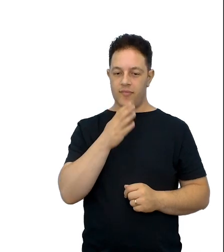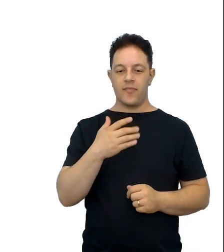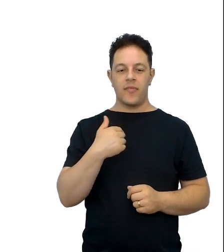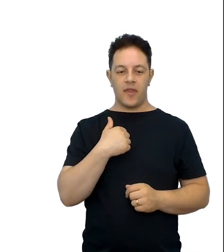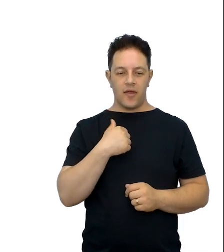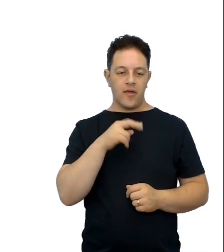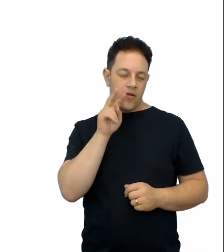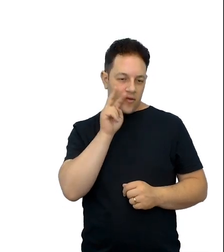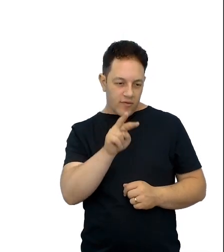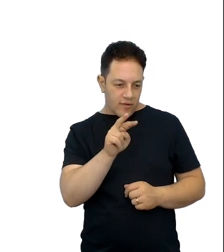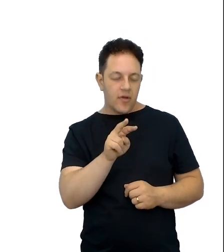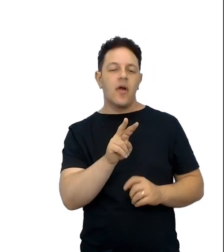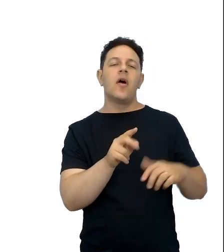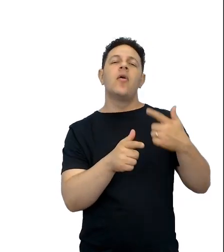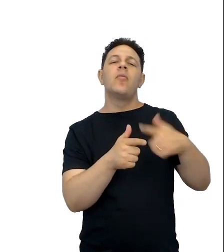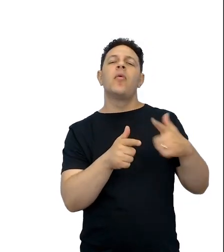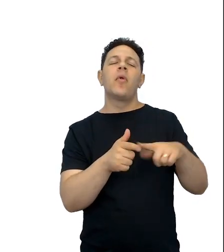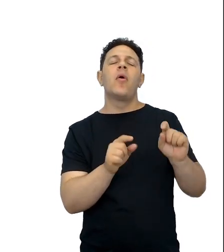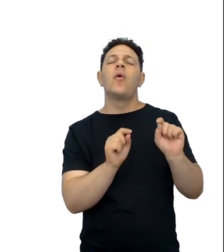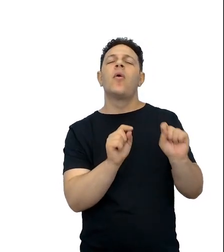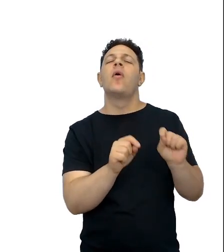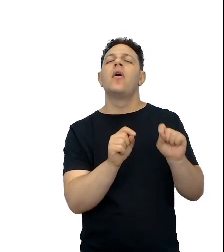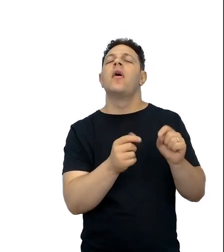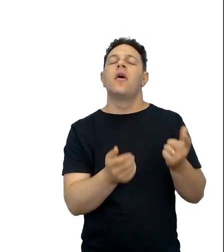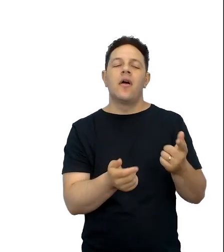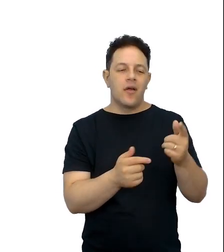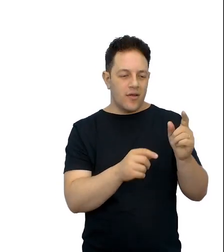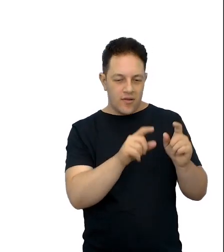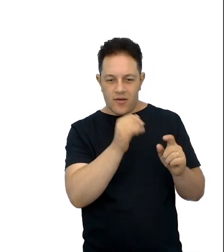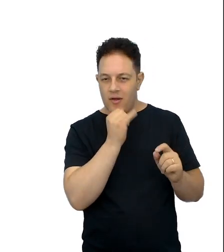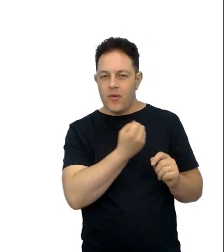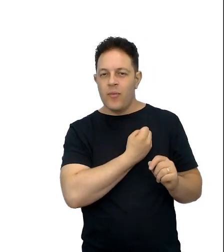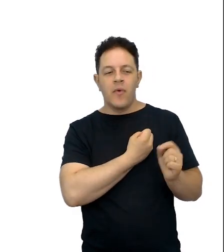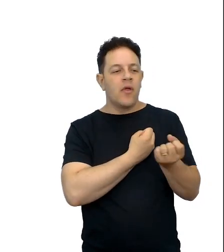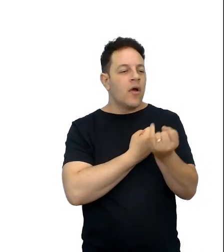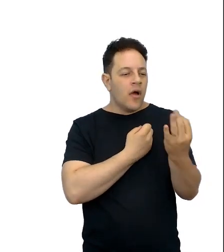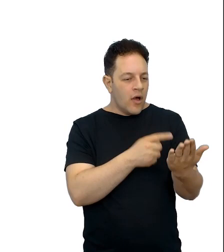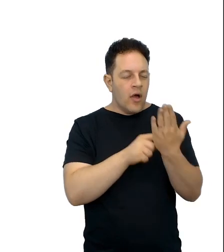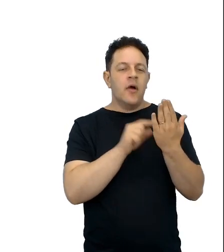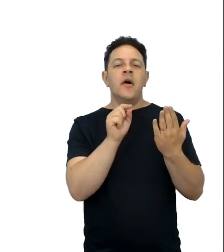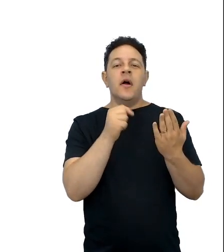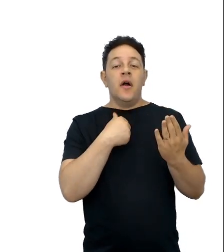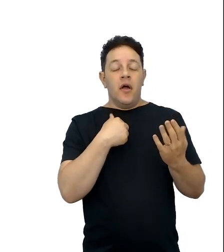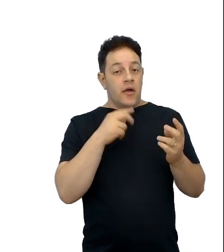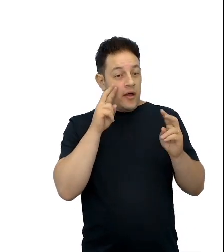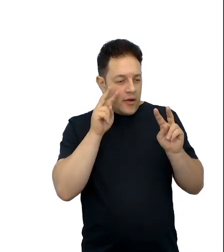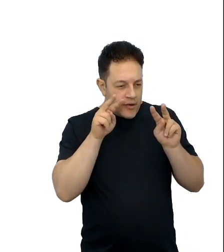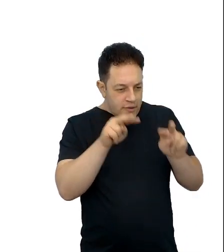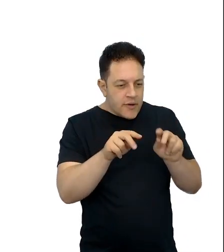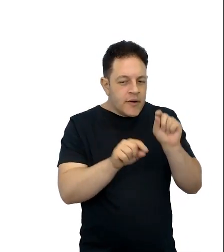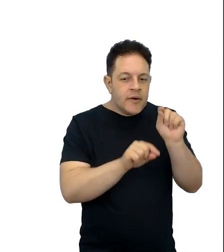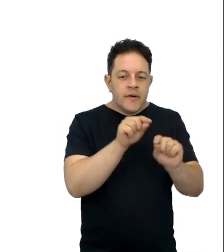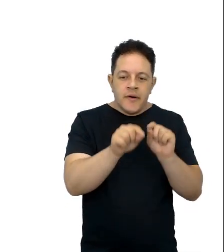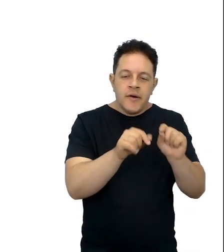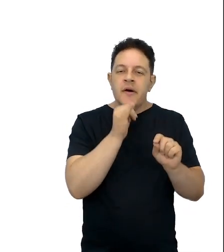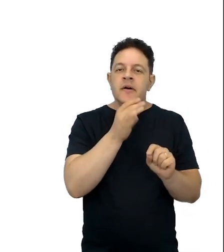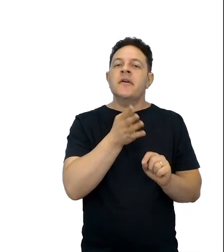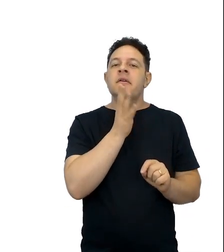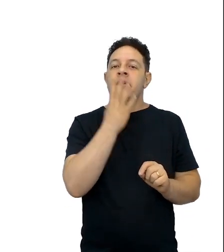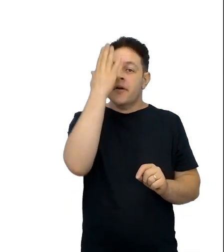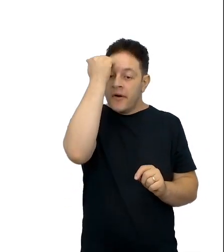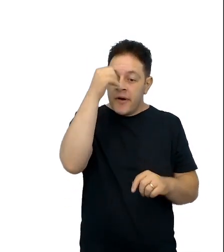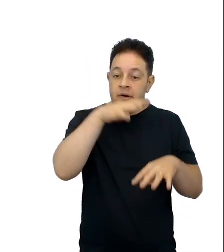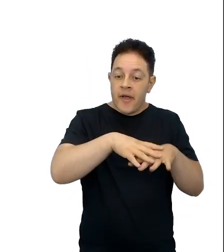mas é um problema que envolve o quê? Né? Então, se a gente vai precisar olhar para quê? Para o objeto de